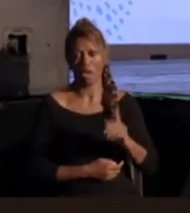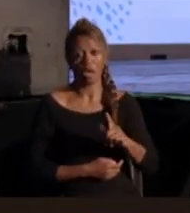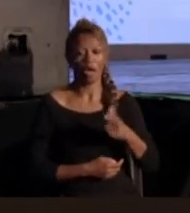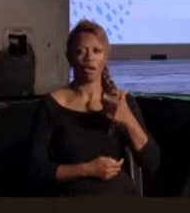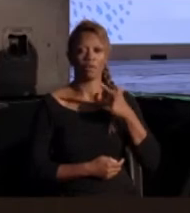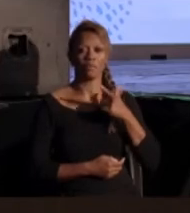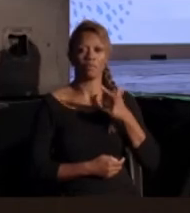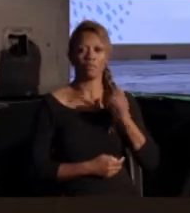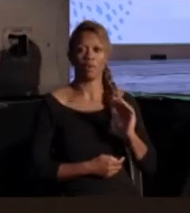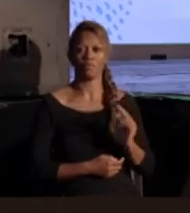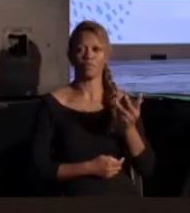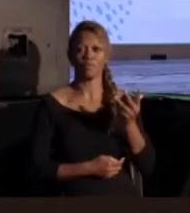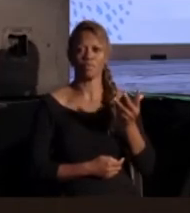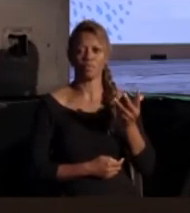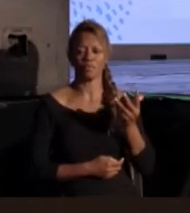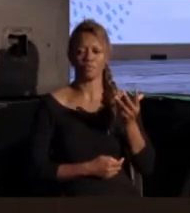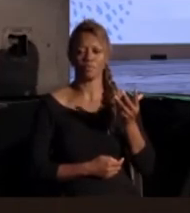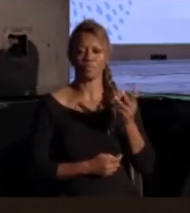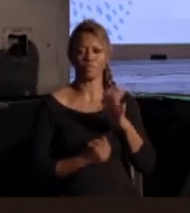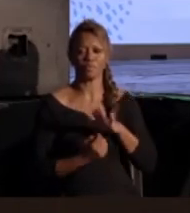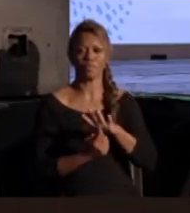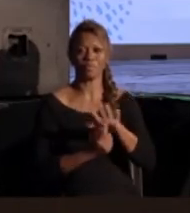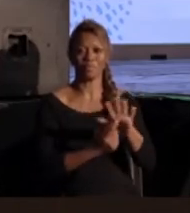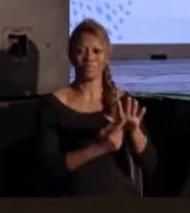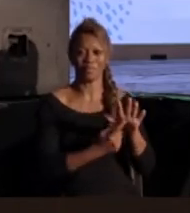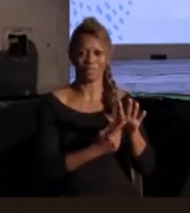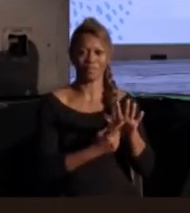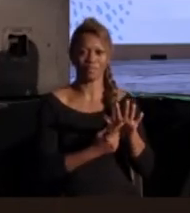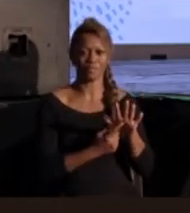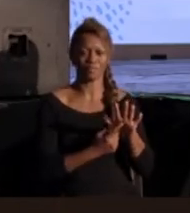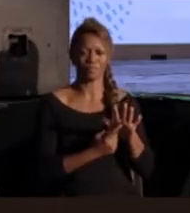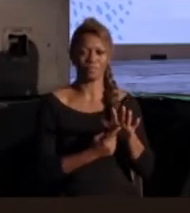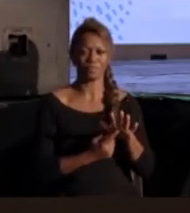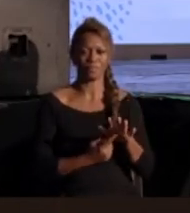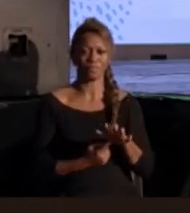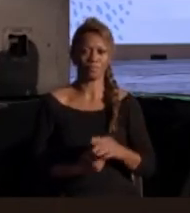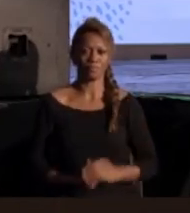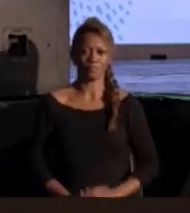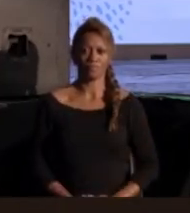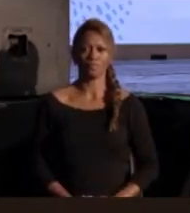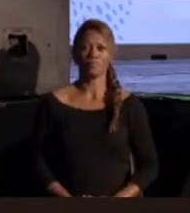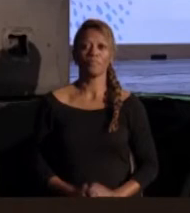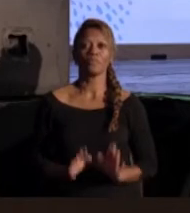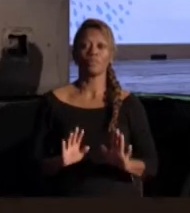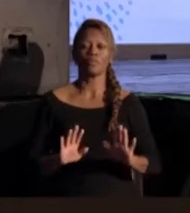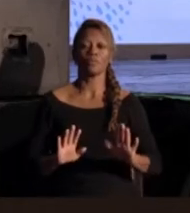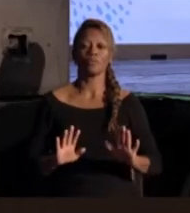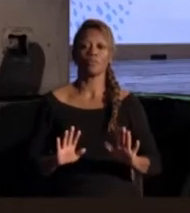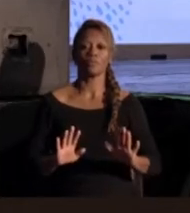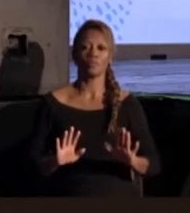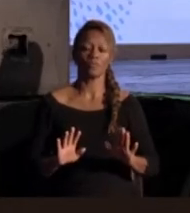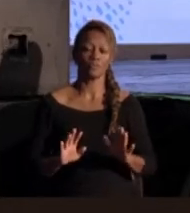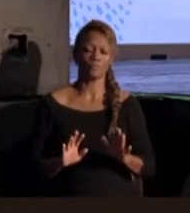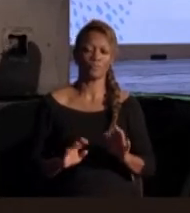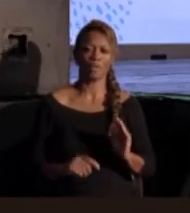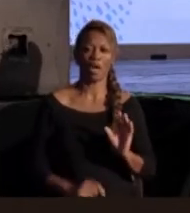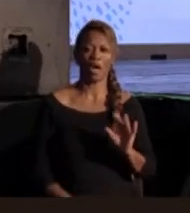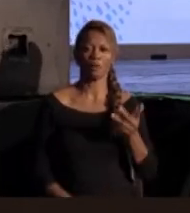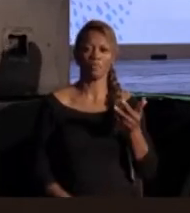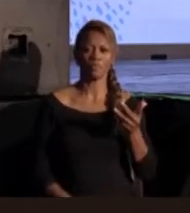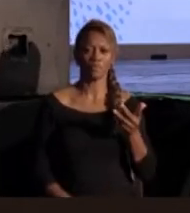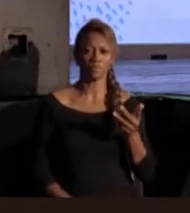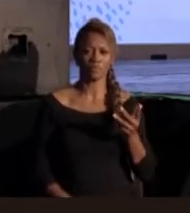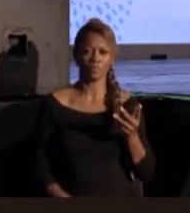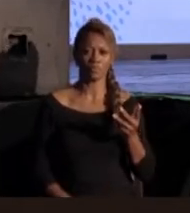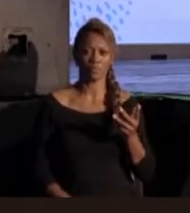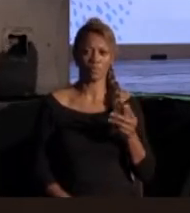população compreendem que não são representadas, não são representados, e isso se agrava nessa situação. Então, como